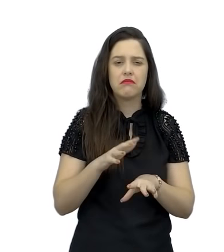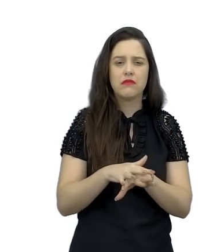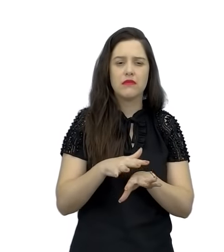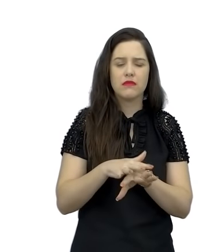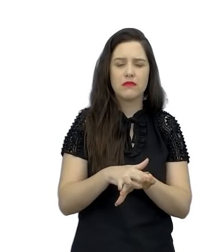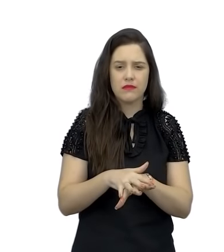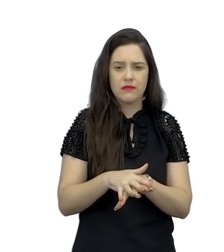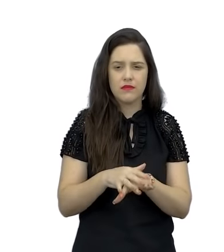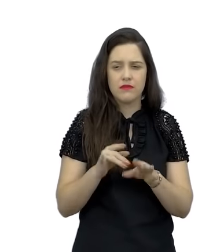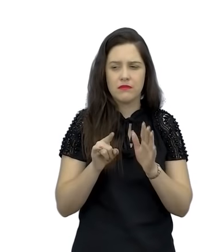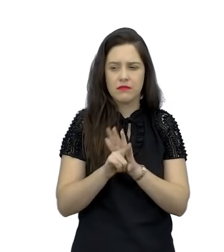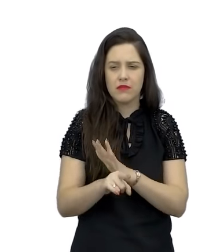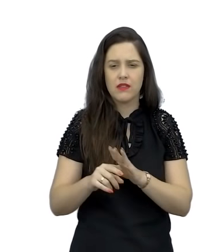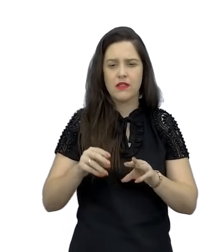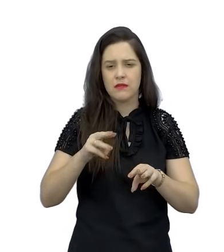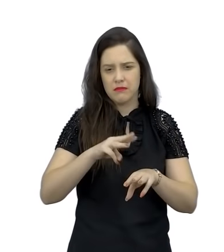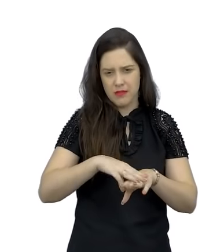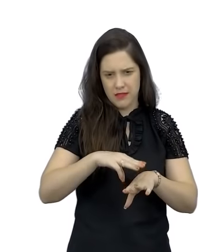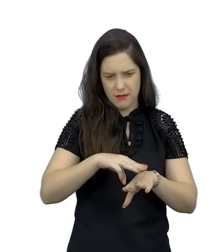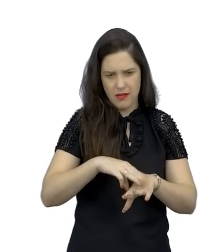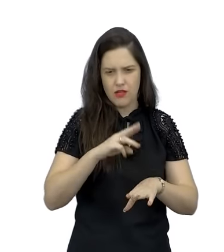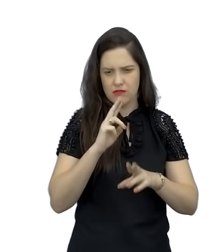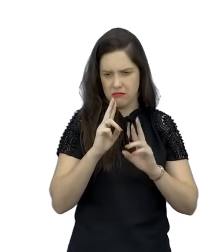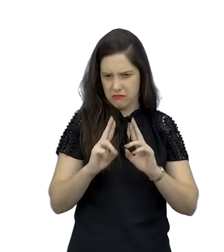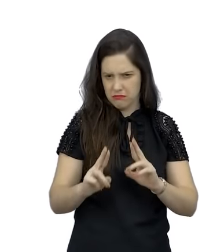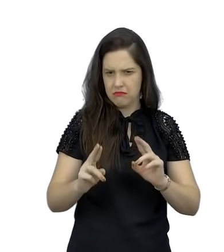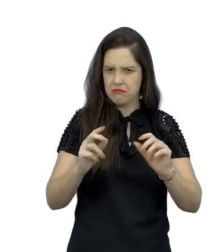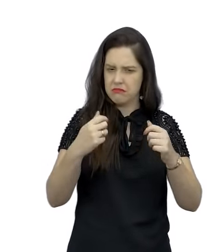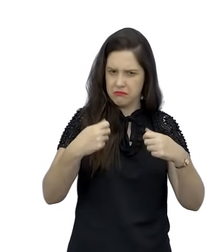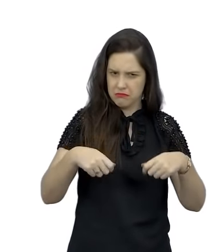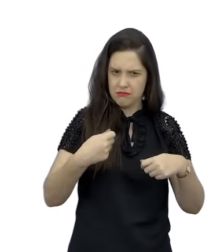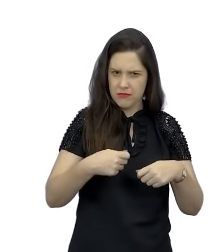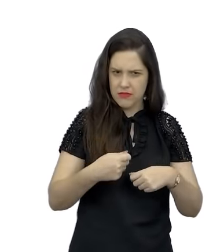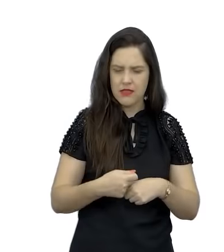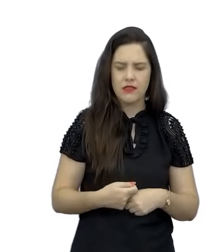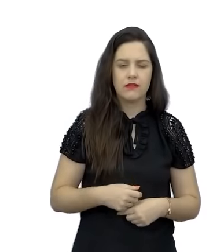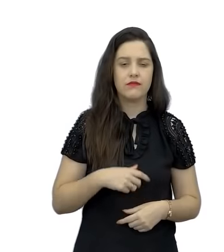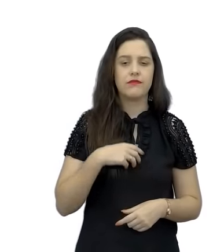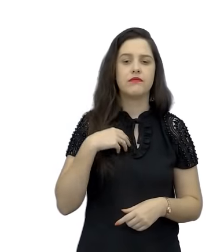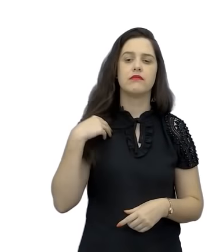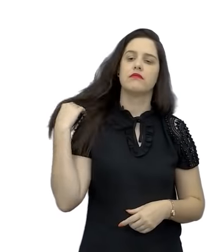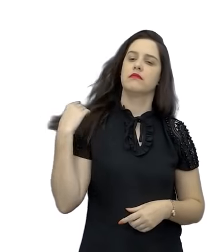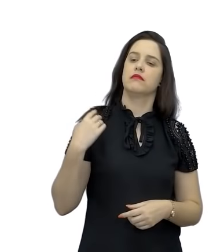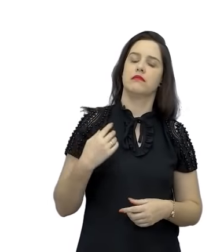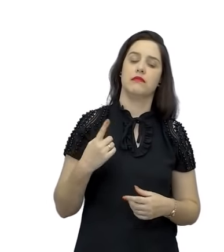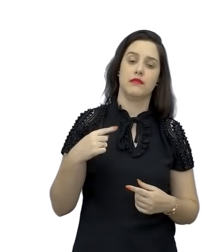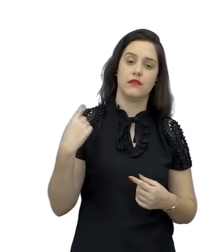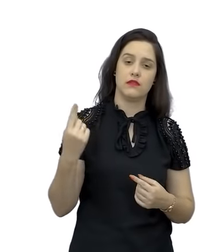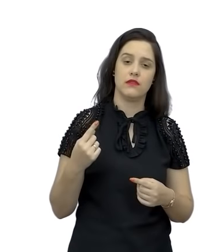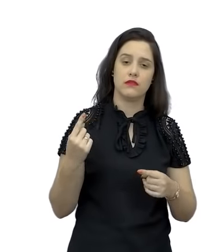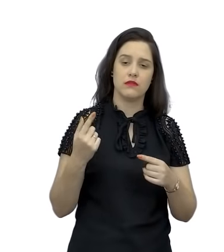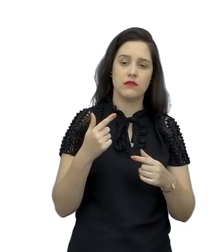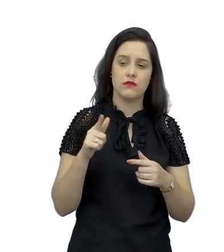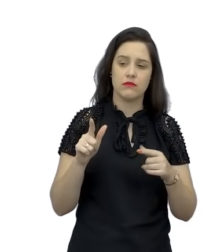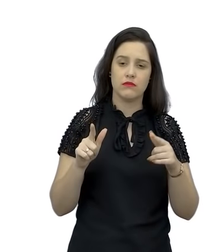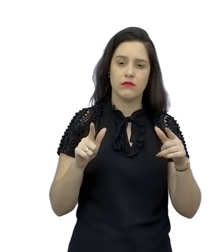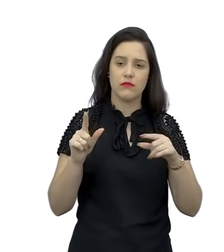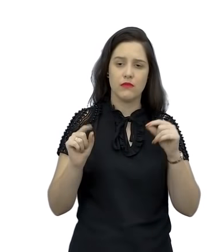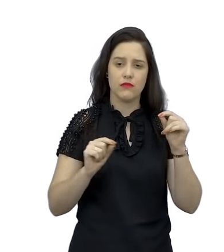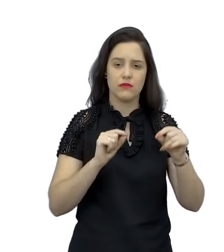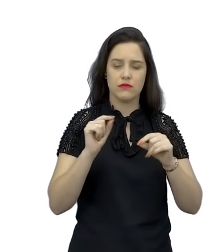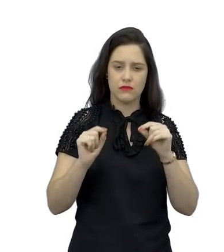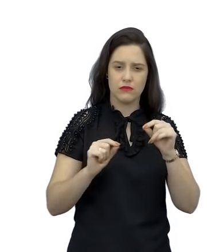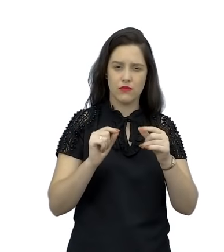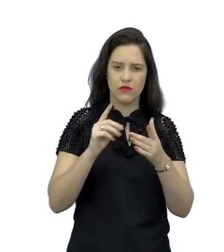ser solucionada, isso a gente pegou no Ruais, né? No dicionário. A gente traz de um outro